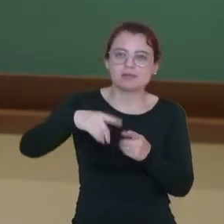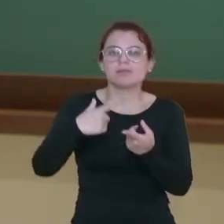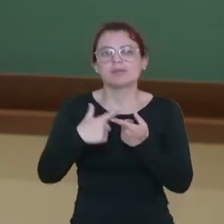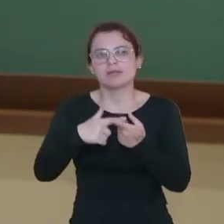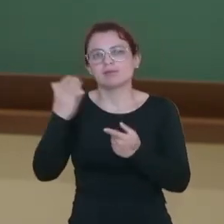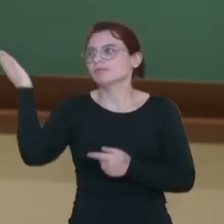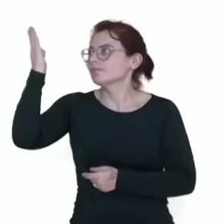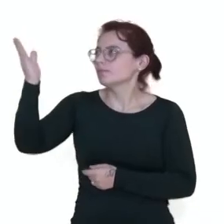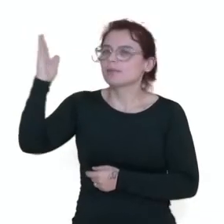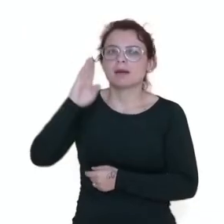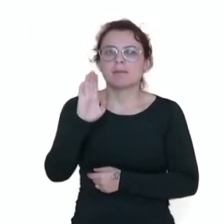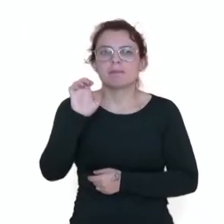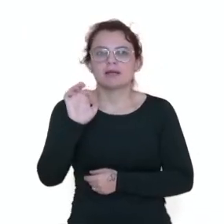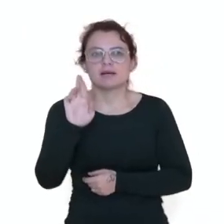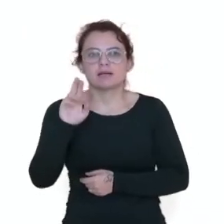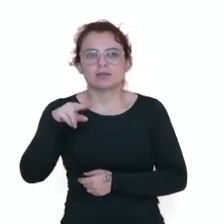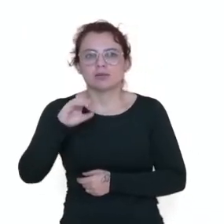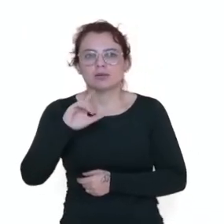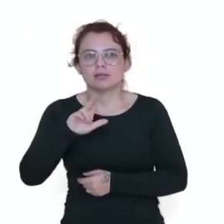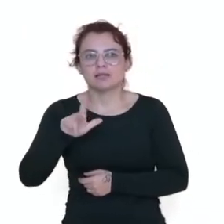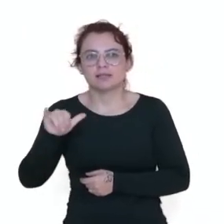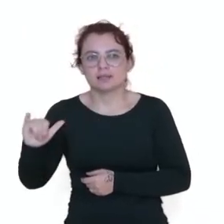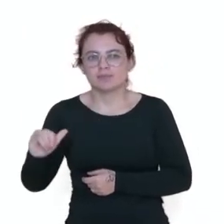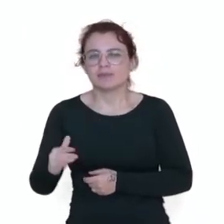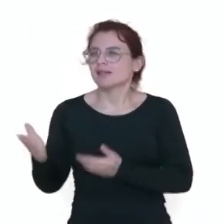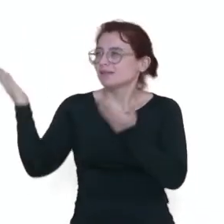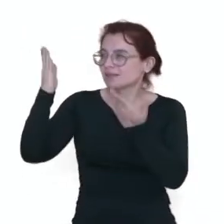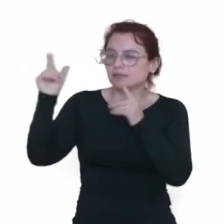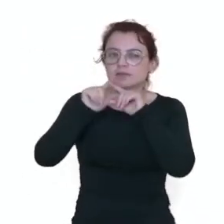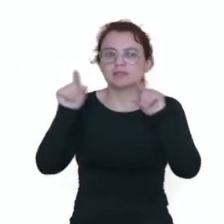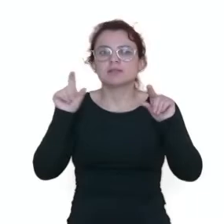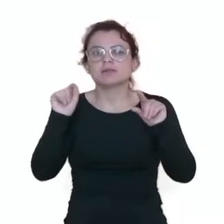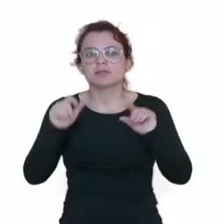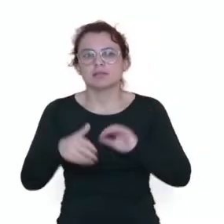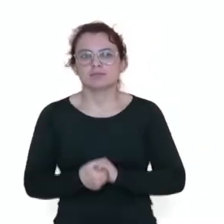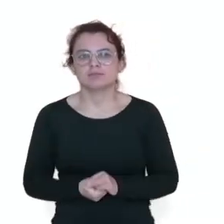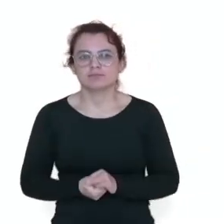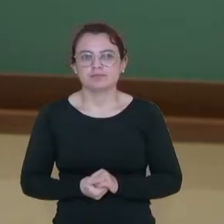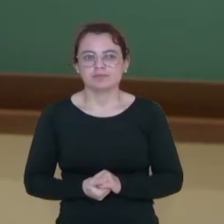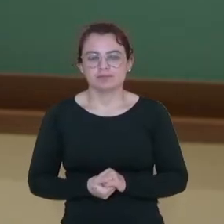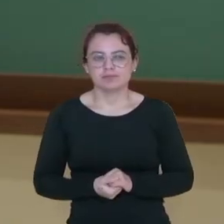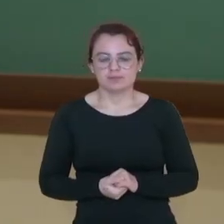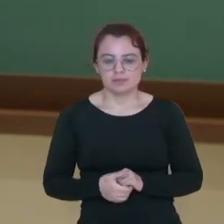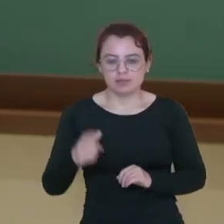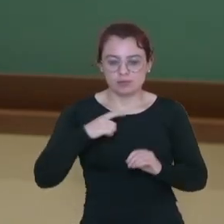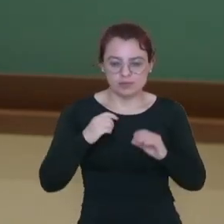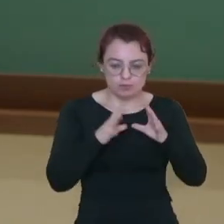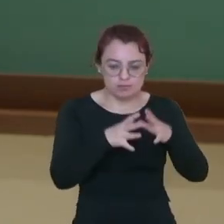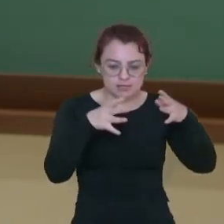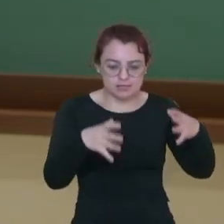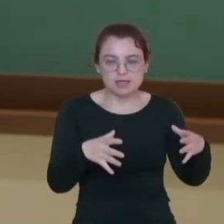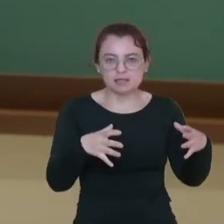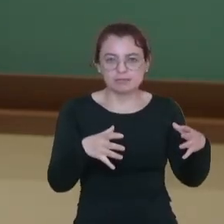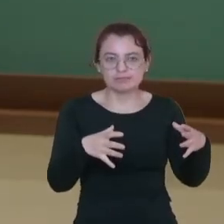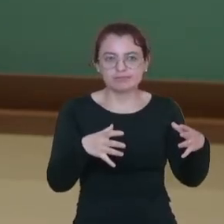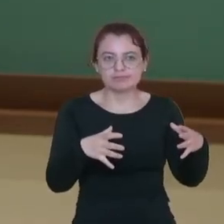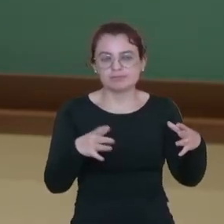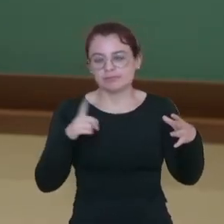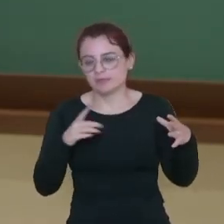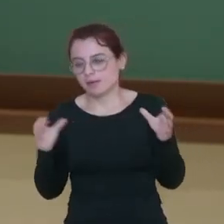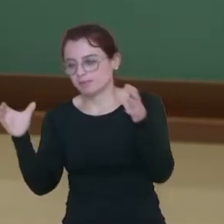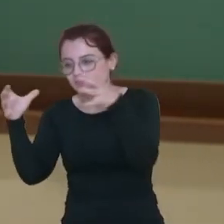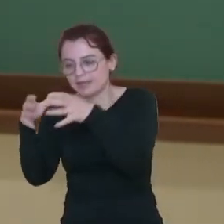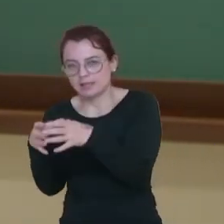do Bernoulli. Pessoal, essa equação, ela se resume basicamente a isso. Você tem uma área grande, você tem uma área